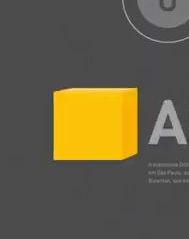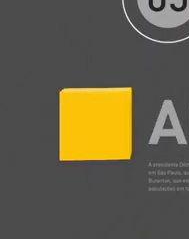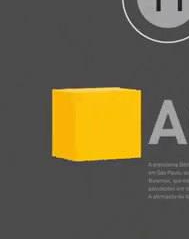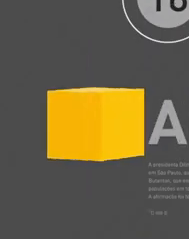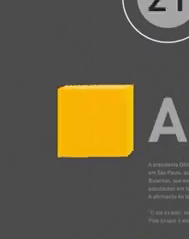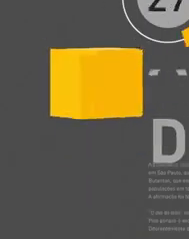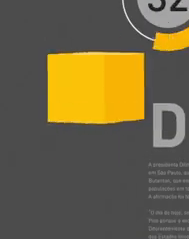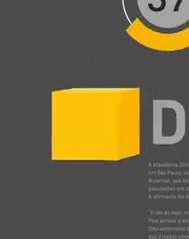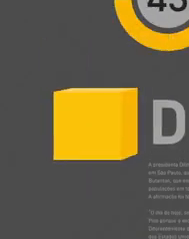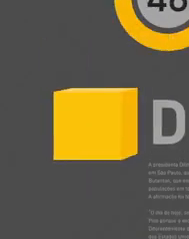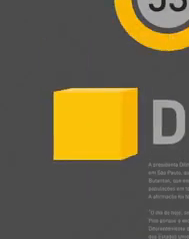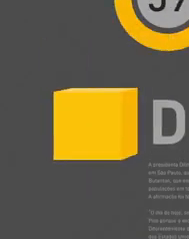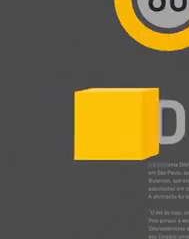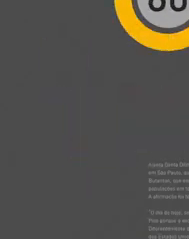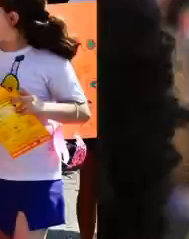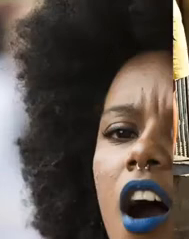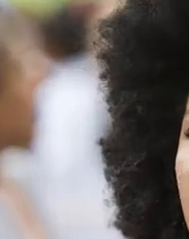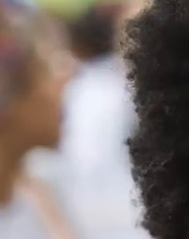o